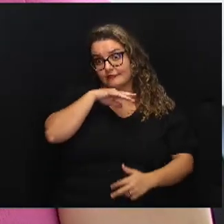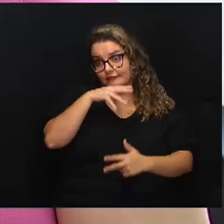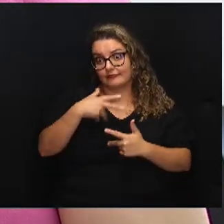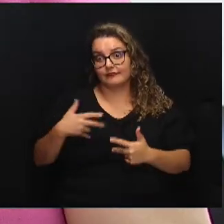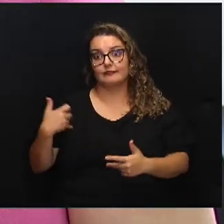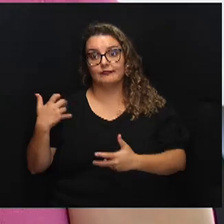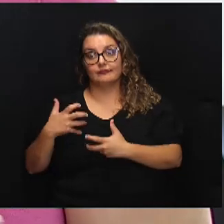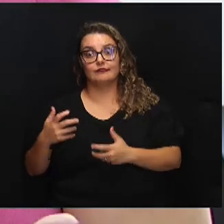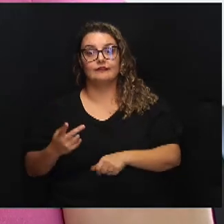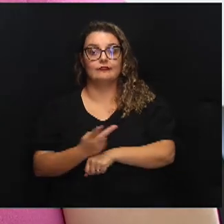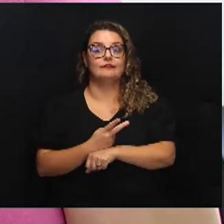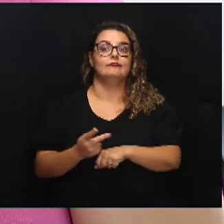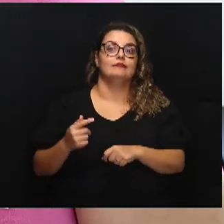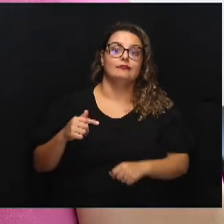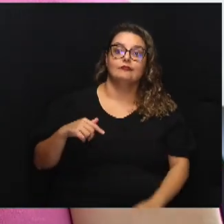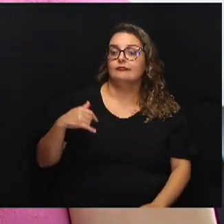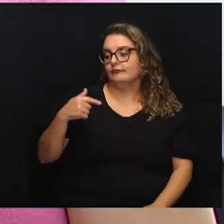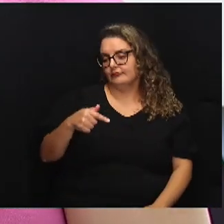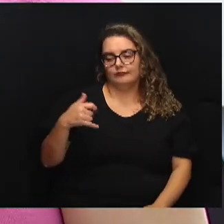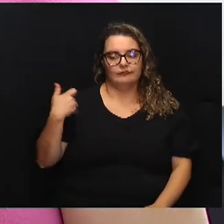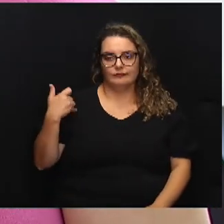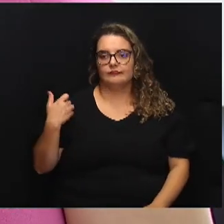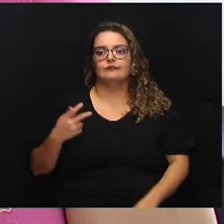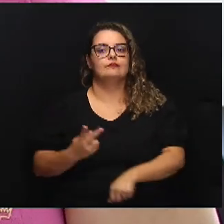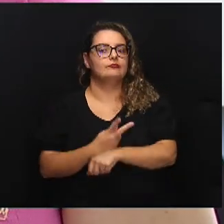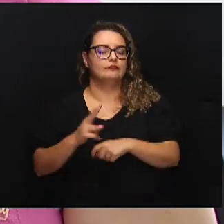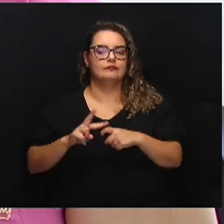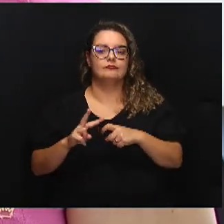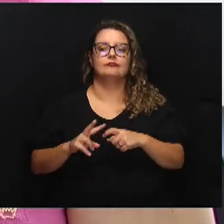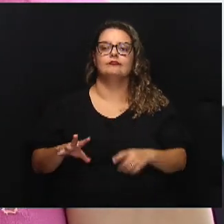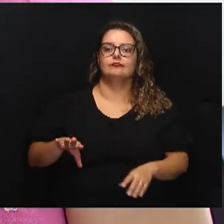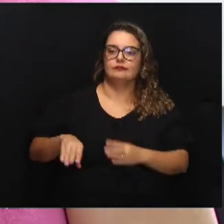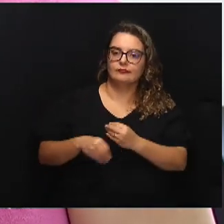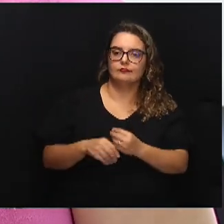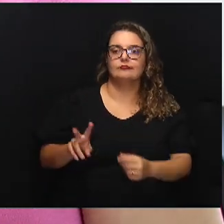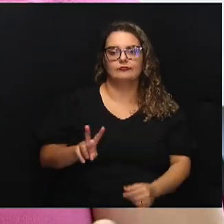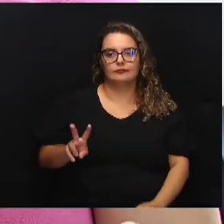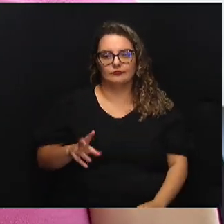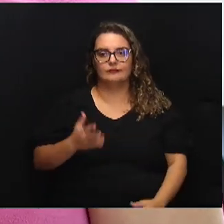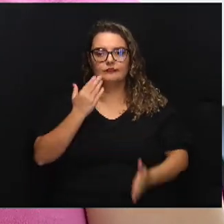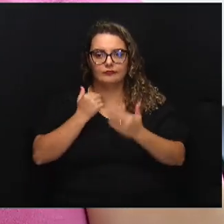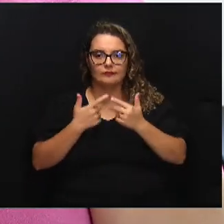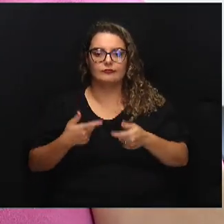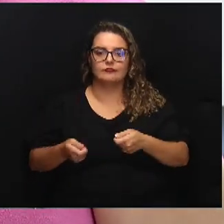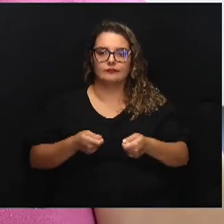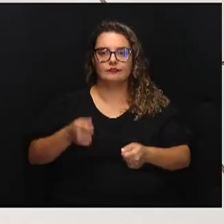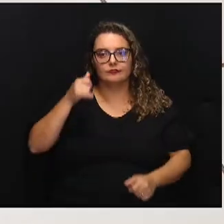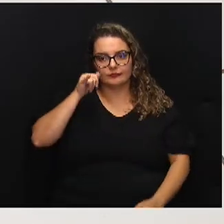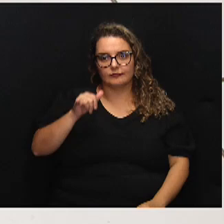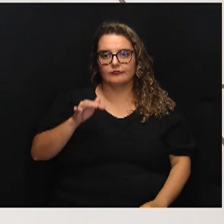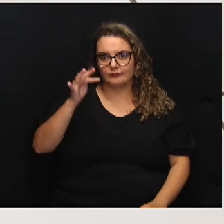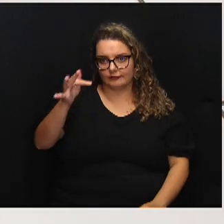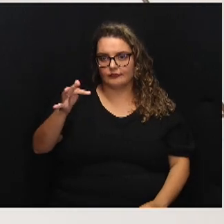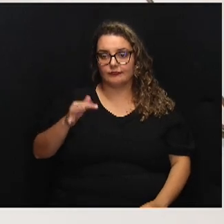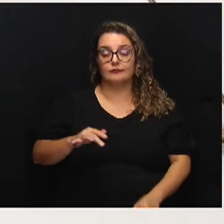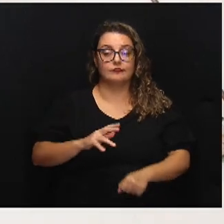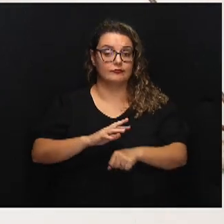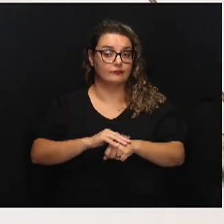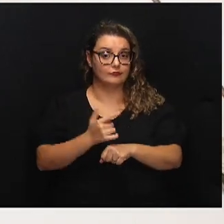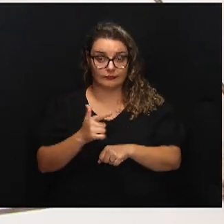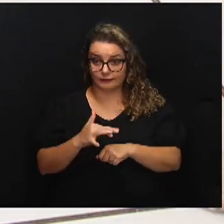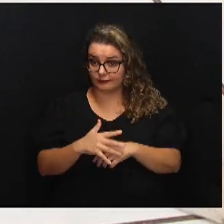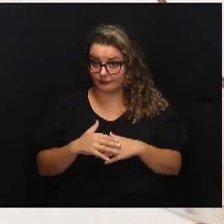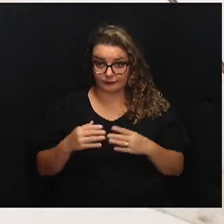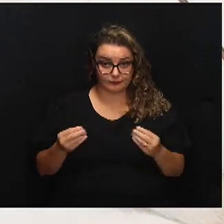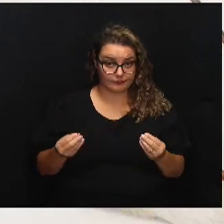procura um veterinário para entrar com suplementação, com nutracêuticos, com dieta adequada, para a gente tentar prevenir isso lá na frente. A doença ela não tem cura, é